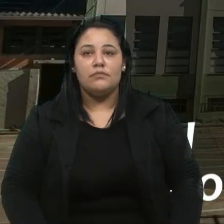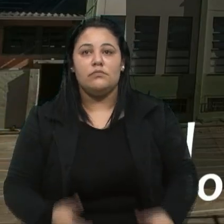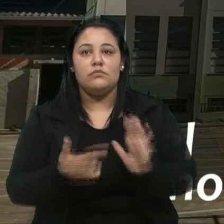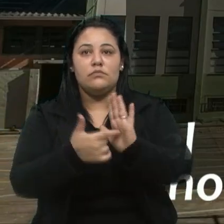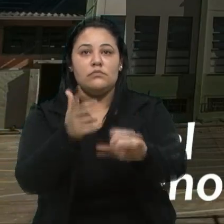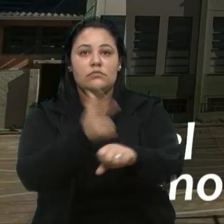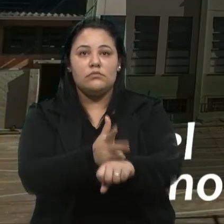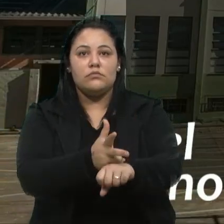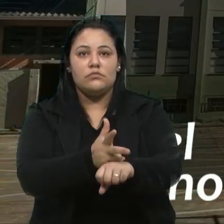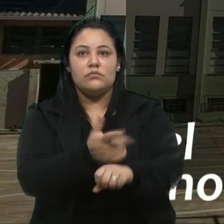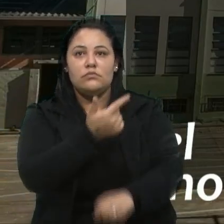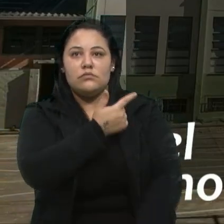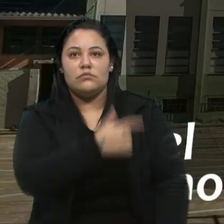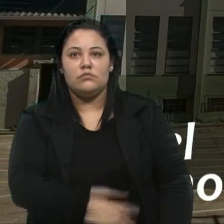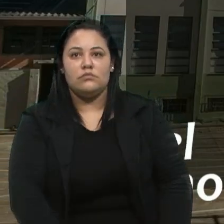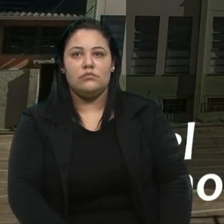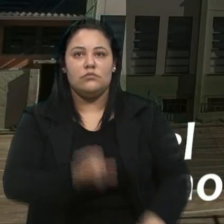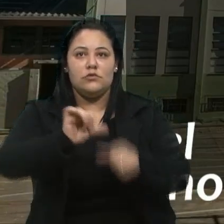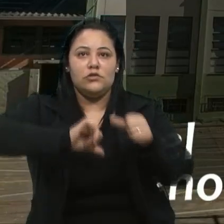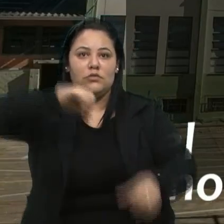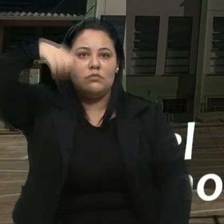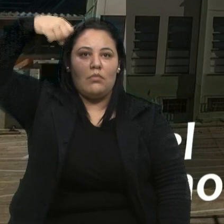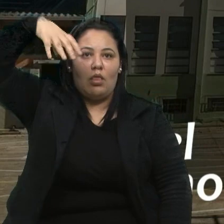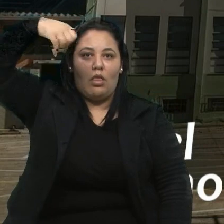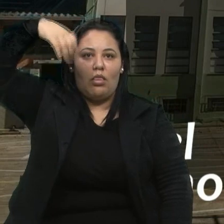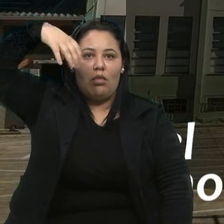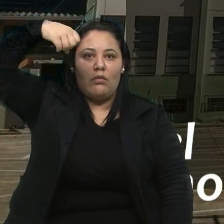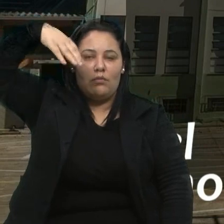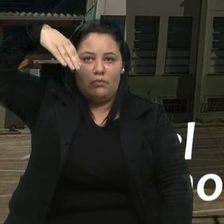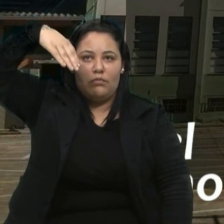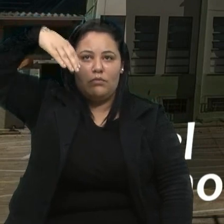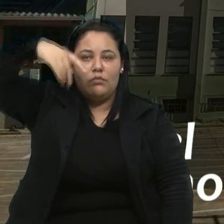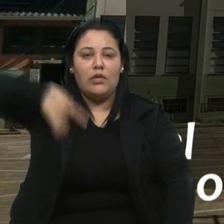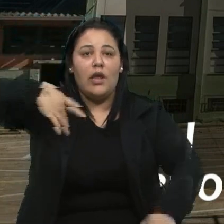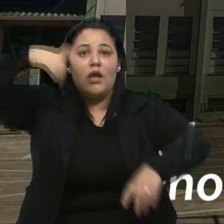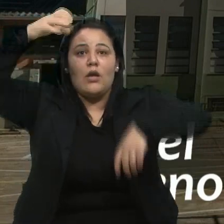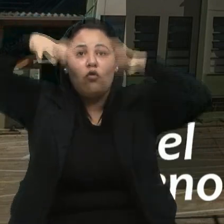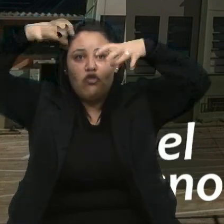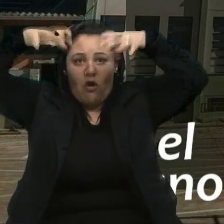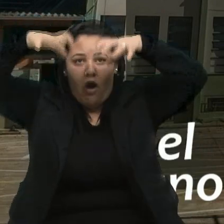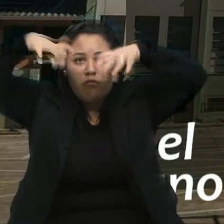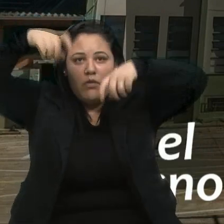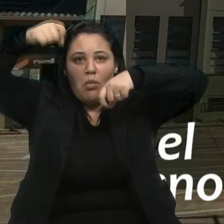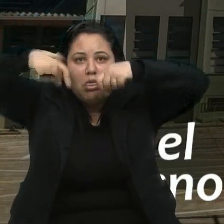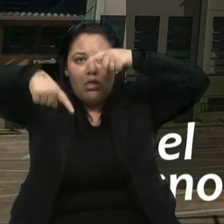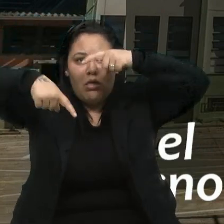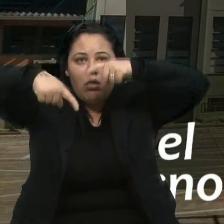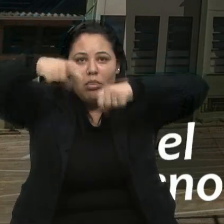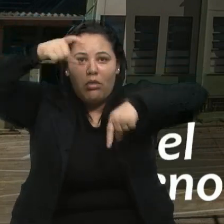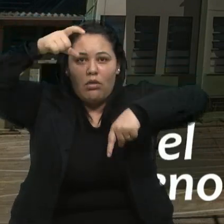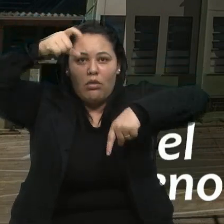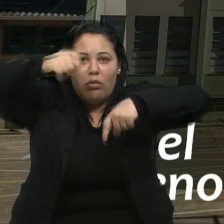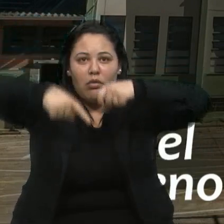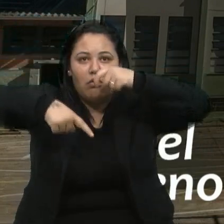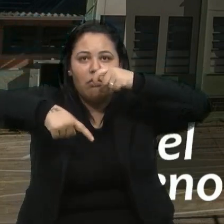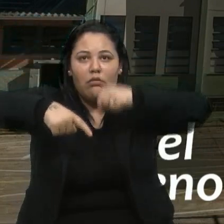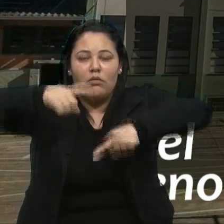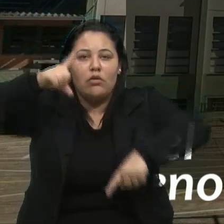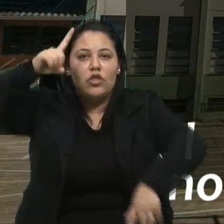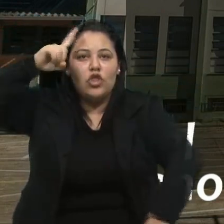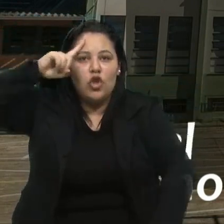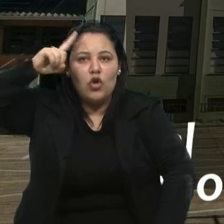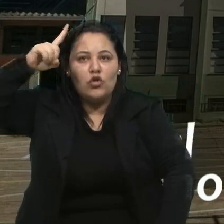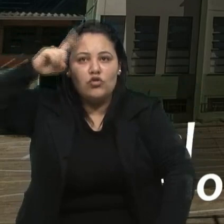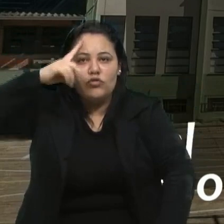Estão trocando a rede elétrica, está assim, ó. Dentro das salas de aula. Tá pingando diariamente. Isso aqui são todos os dias